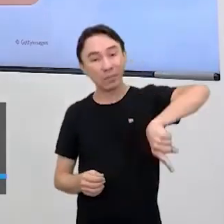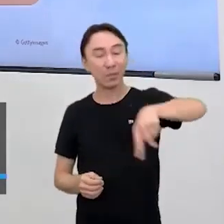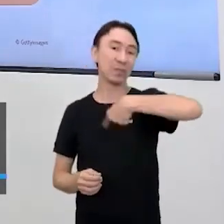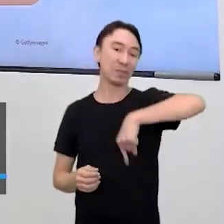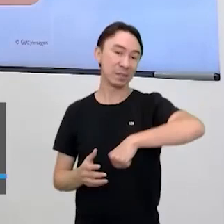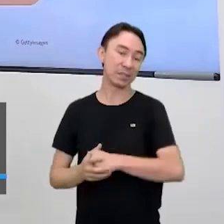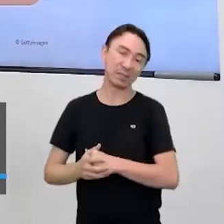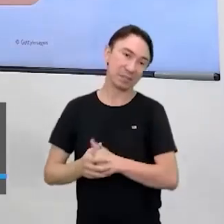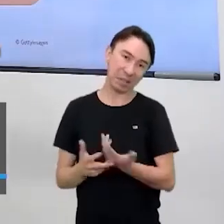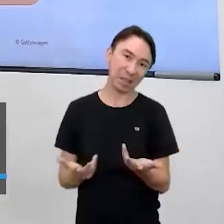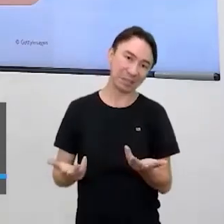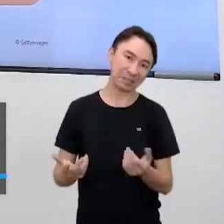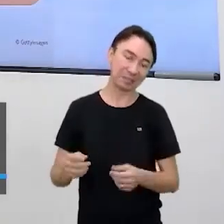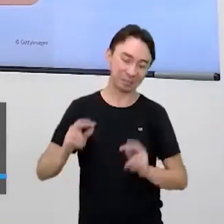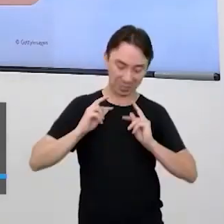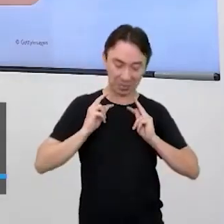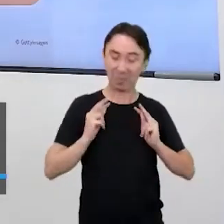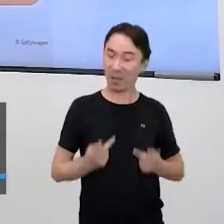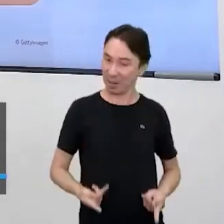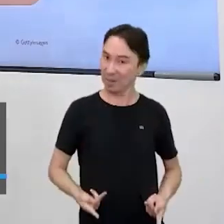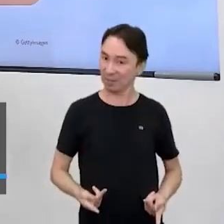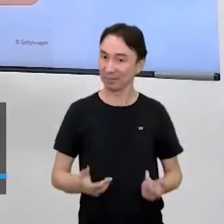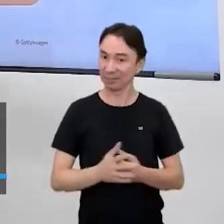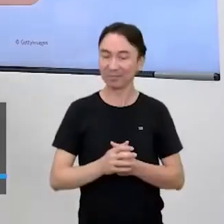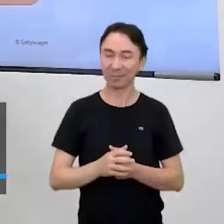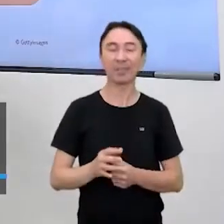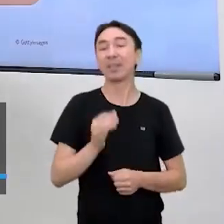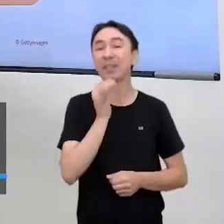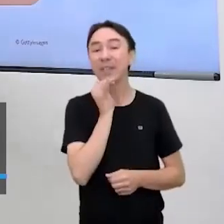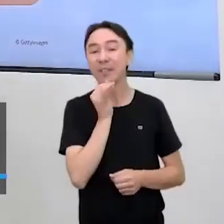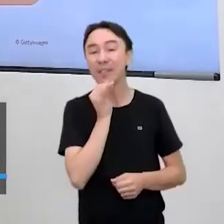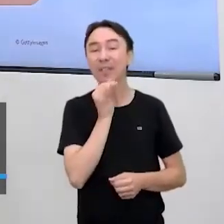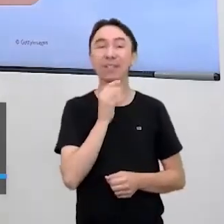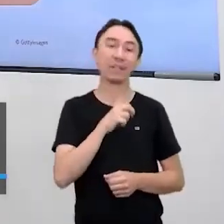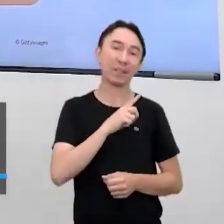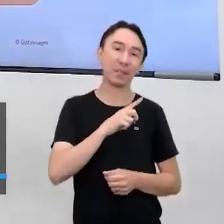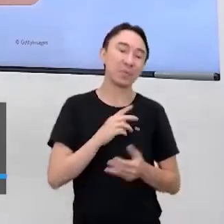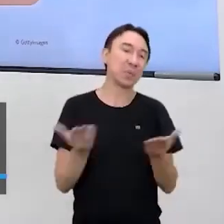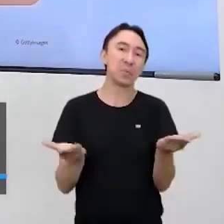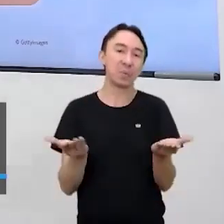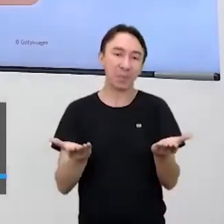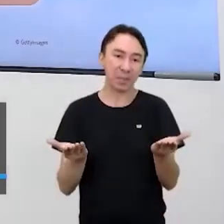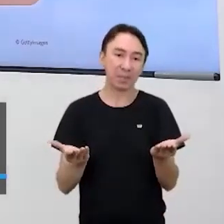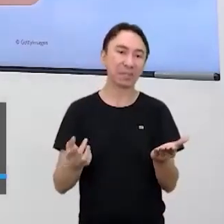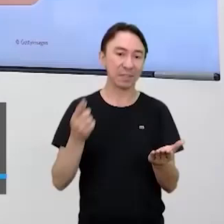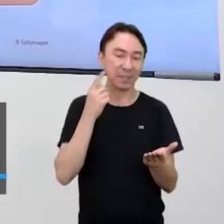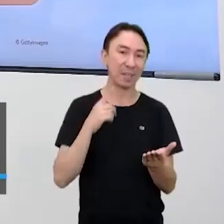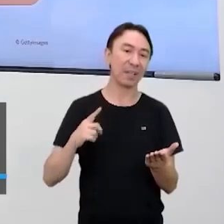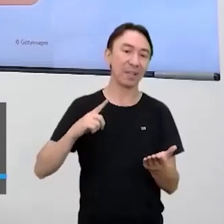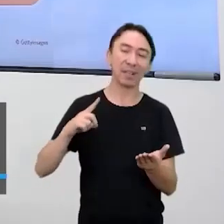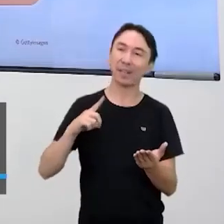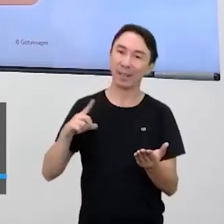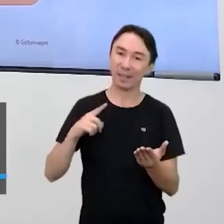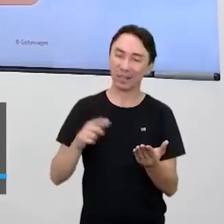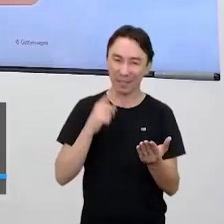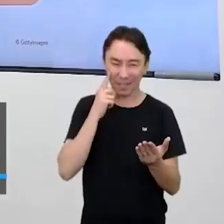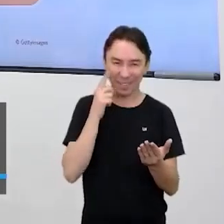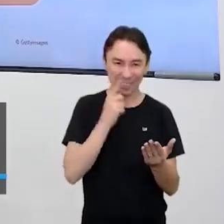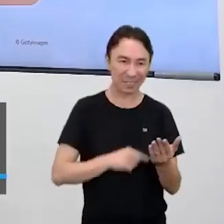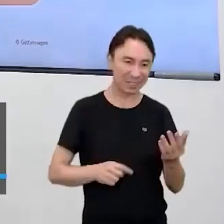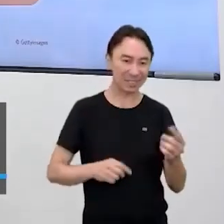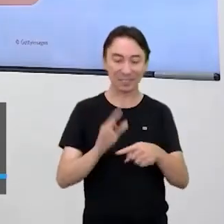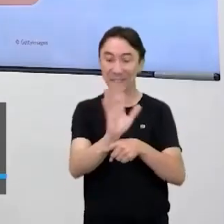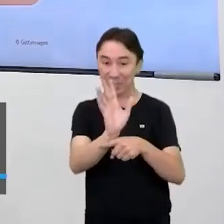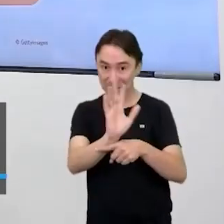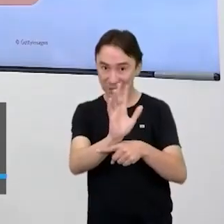os ritos funerários que fazem a queima dos corpos, como, por exemplo, está na modinha hoje nas séries Os Vikings. Em vez de você ir para a